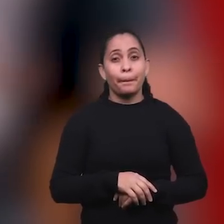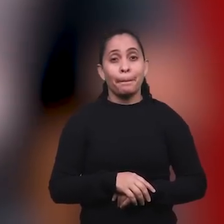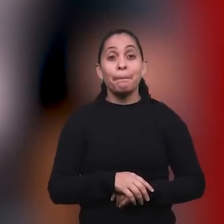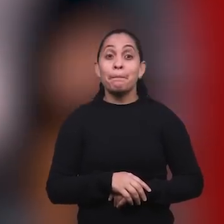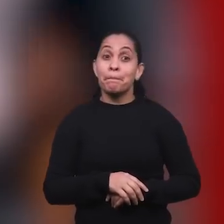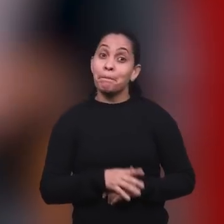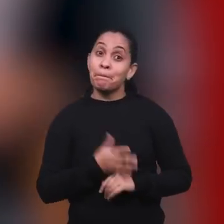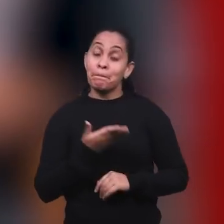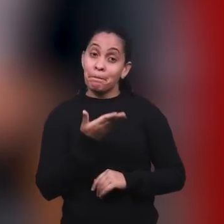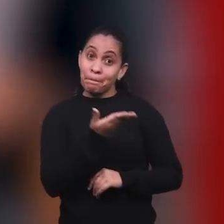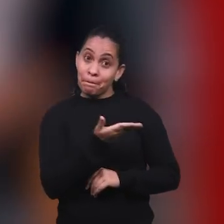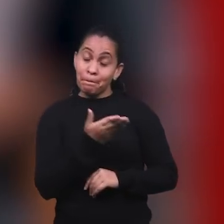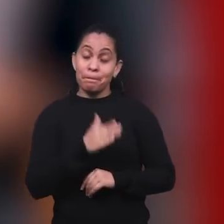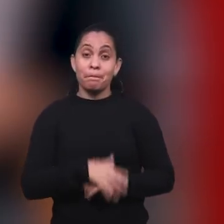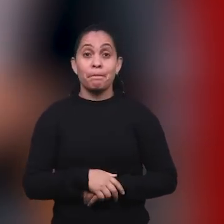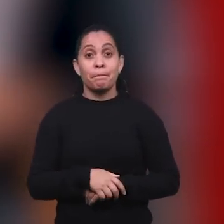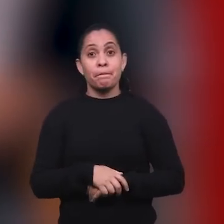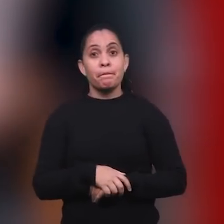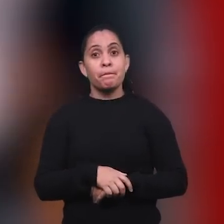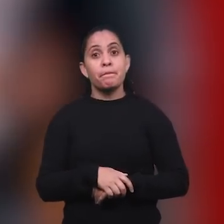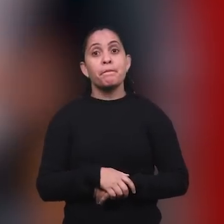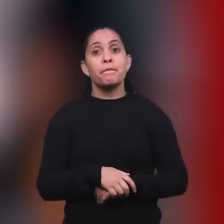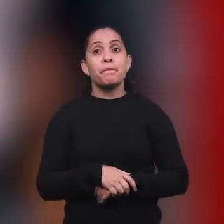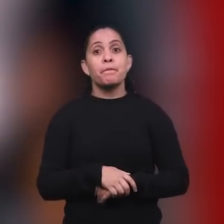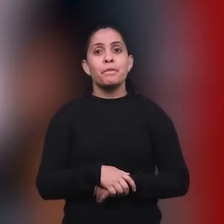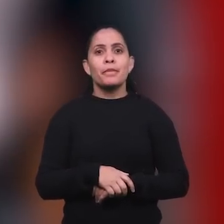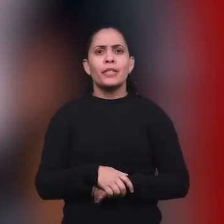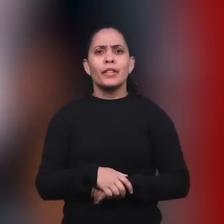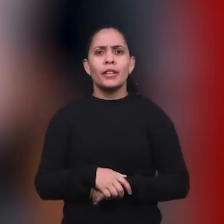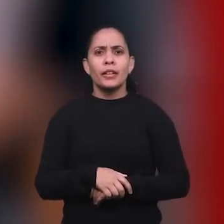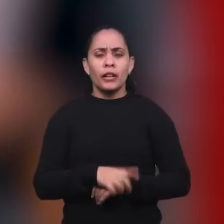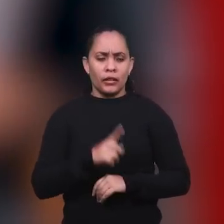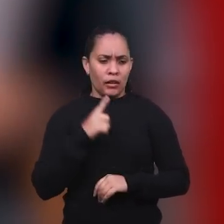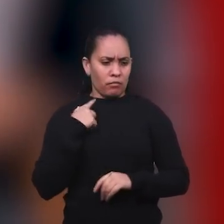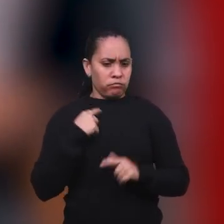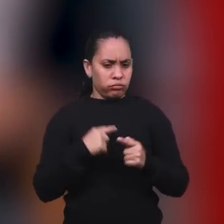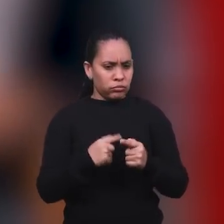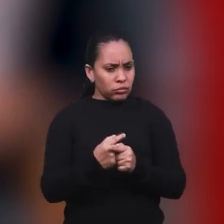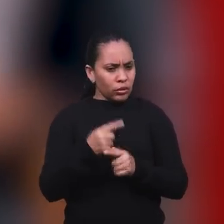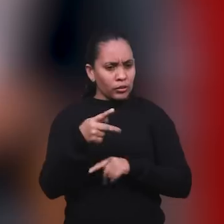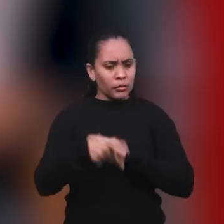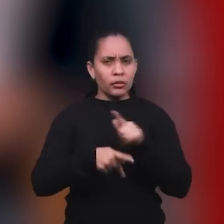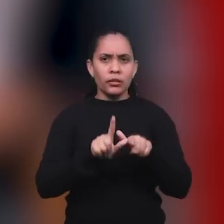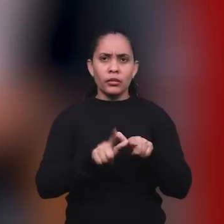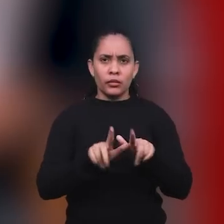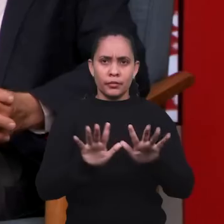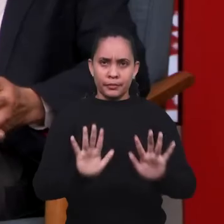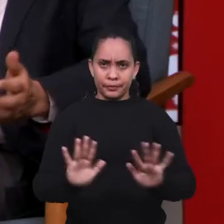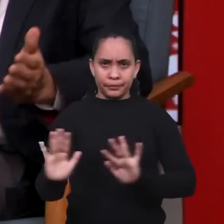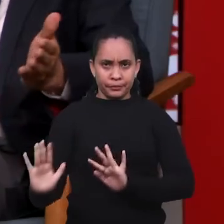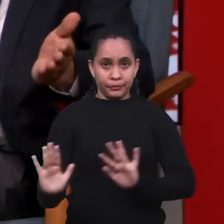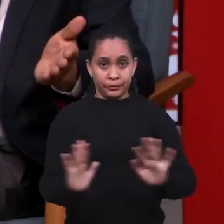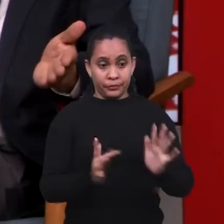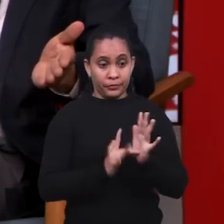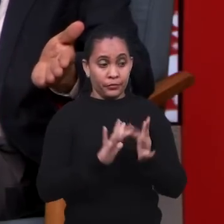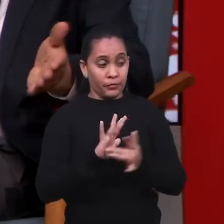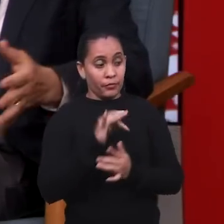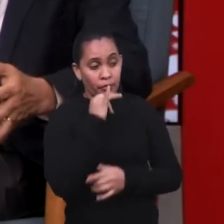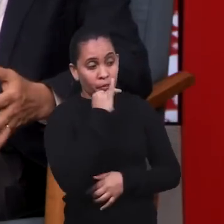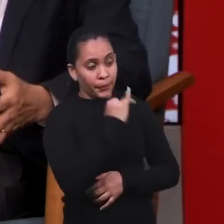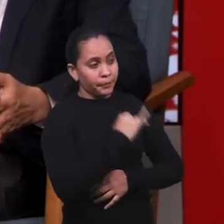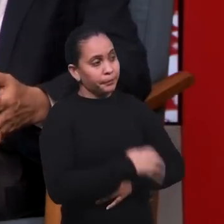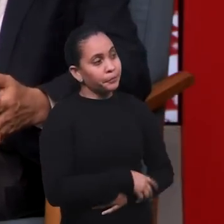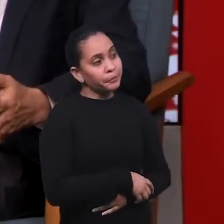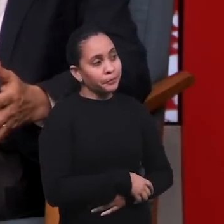que é estrangeiro, por dizer assim, não é considerado da linhagem, né, de Israel. Então Jesus olha para esse